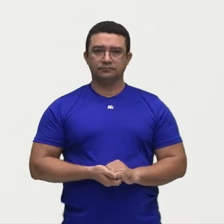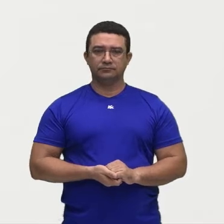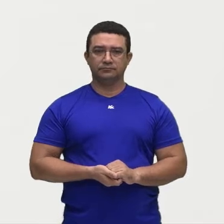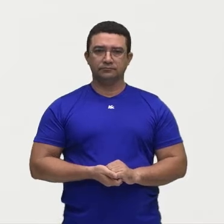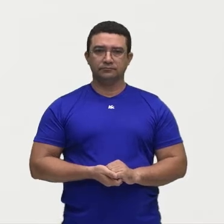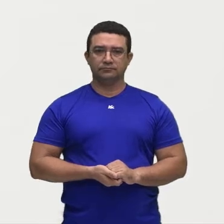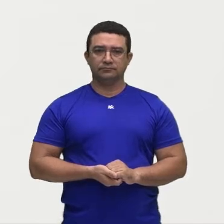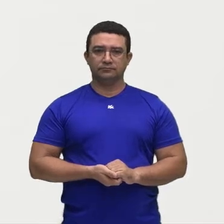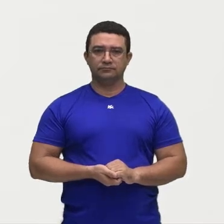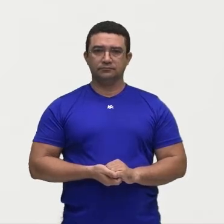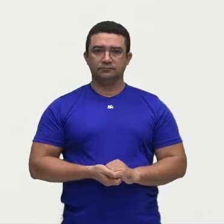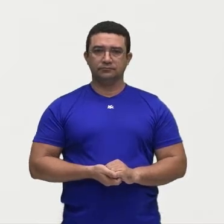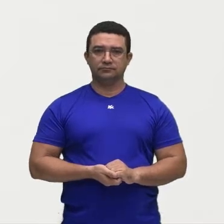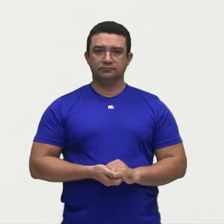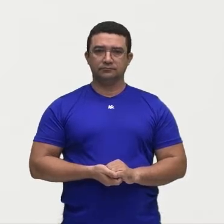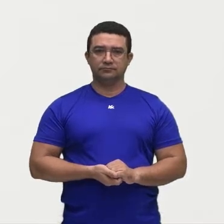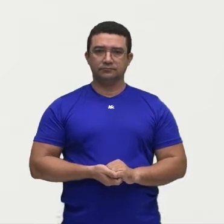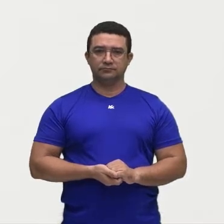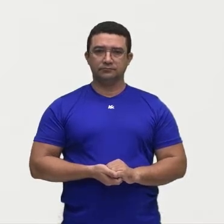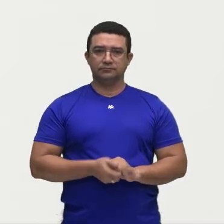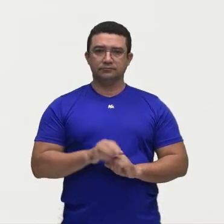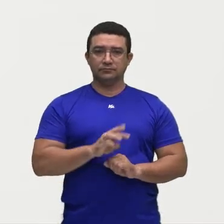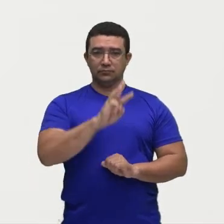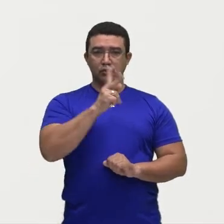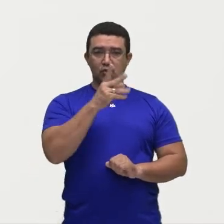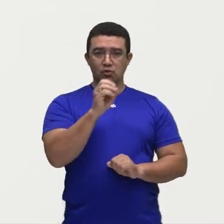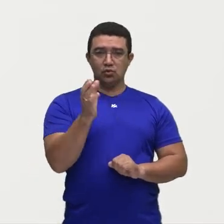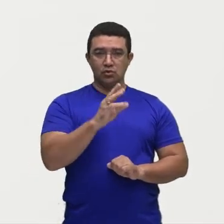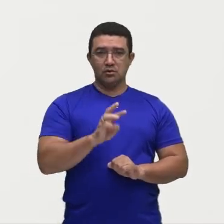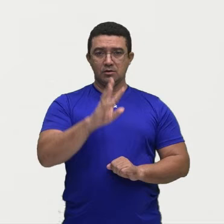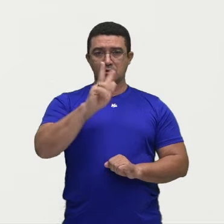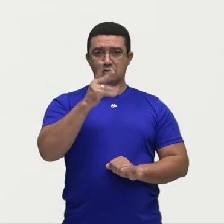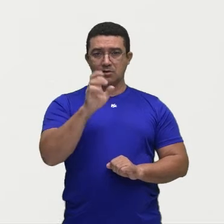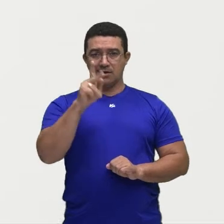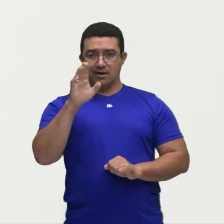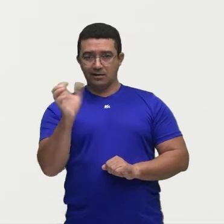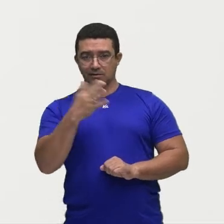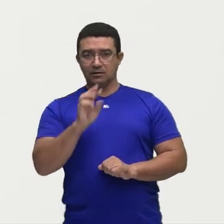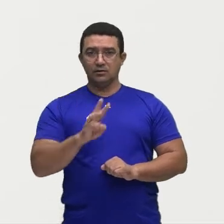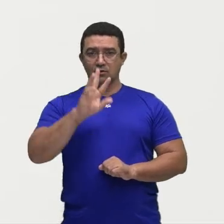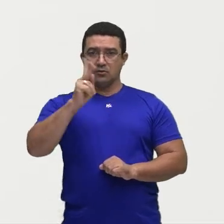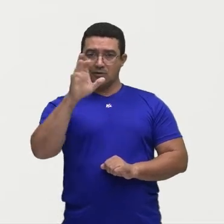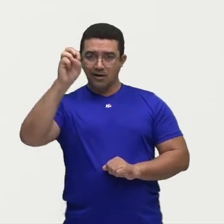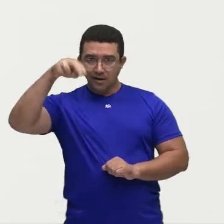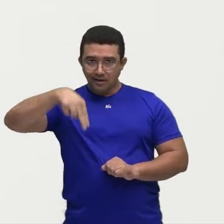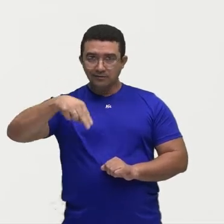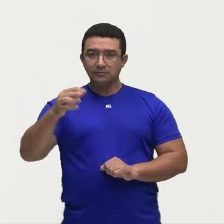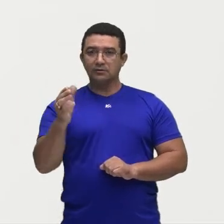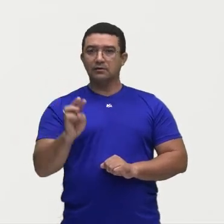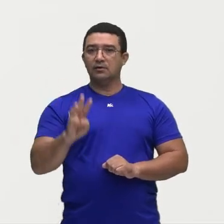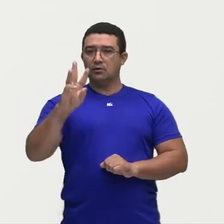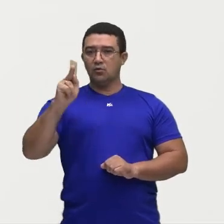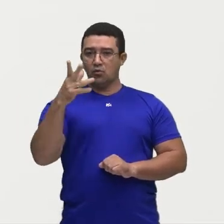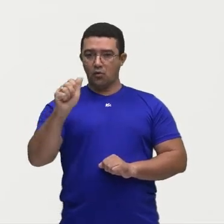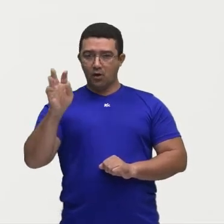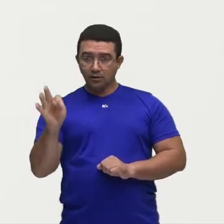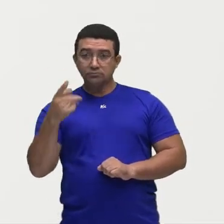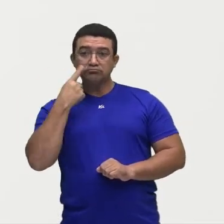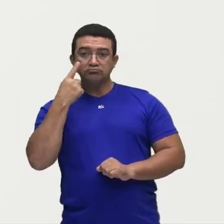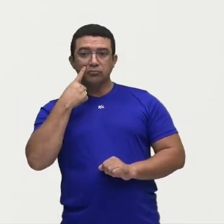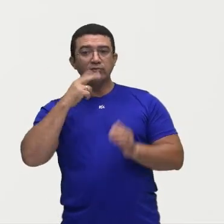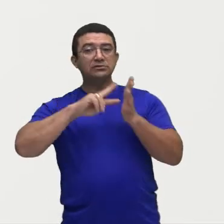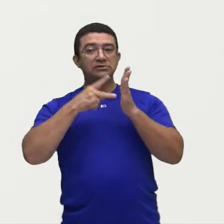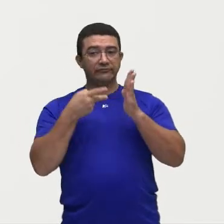Então, WH questions. Who, when, where, why, what. Esqueci de falar a tradução delas, não é? Vamos ver aqui se vocês